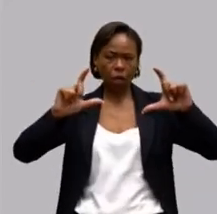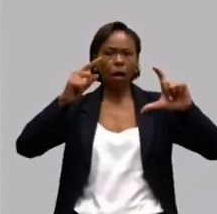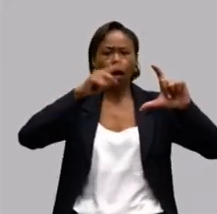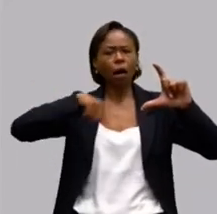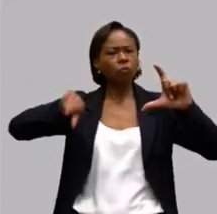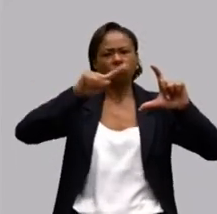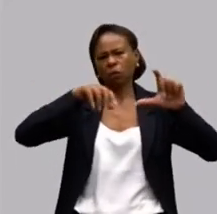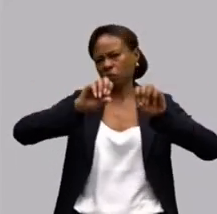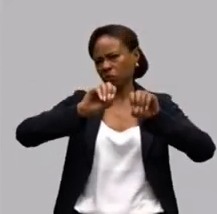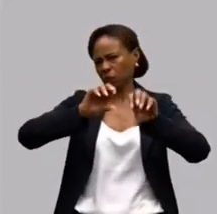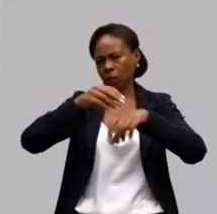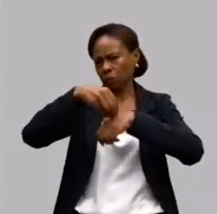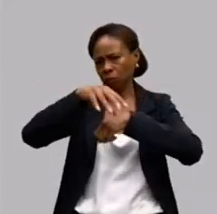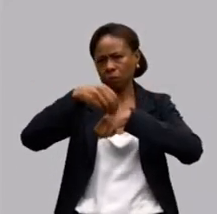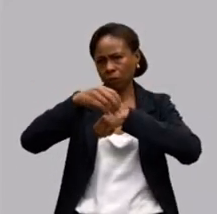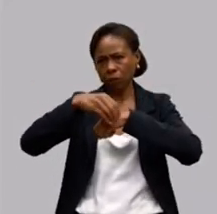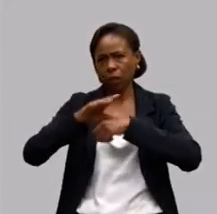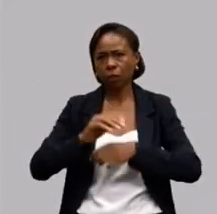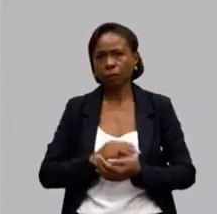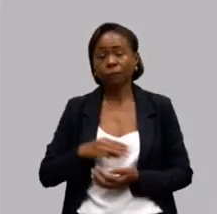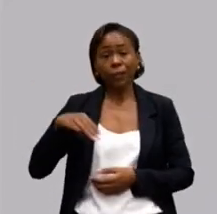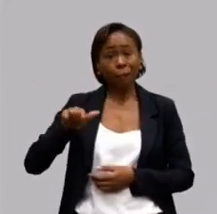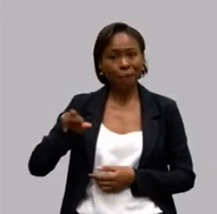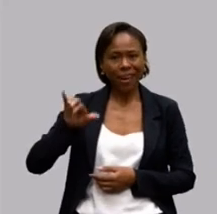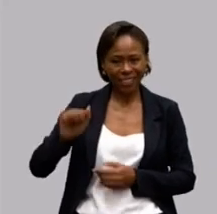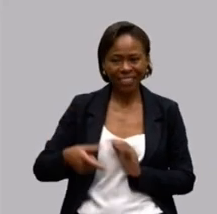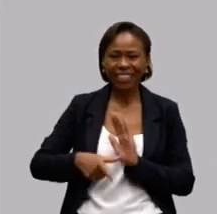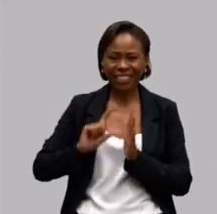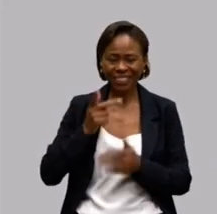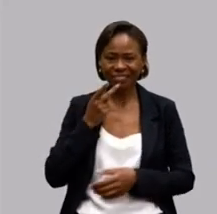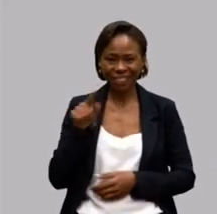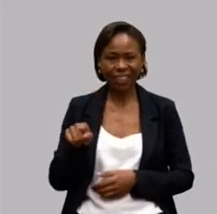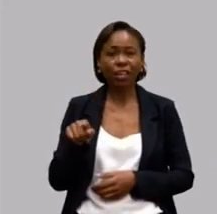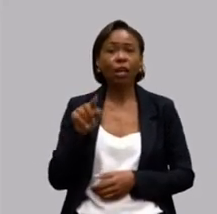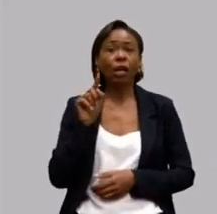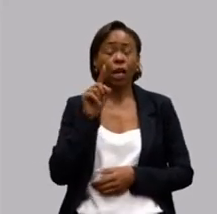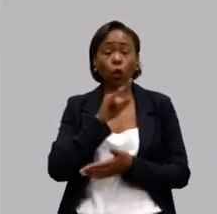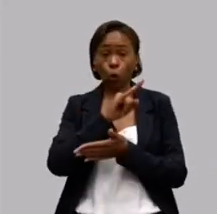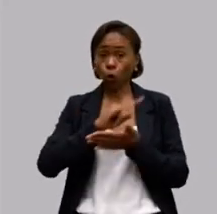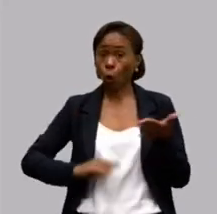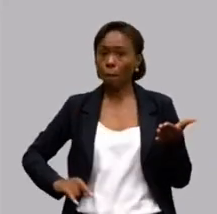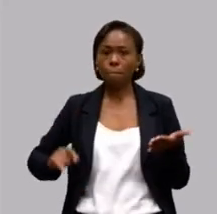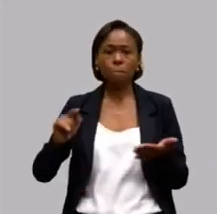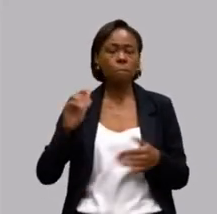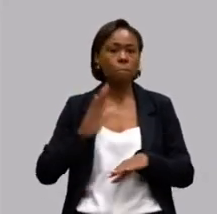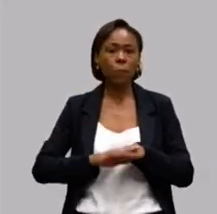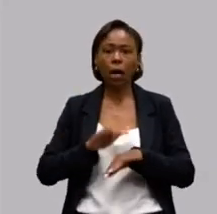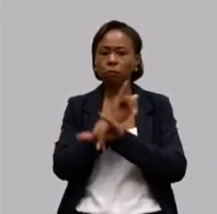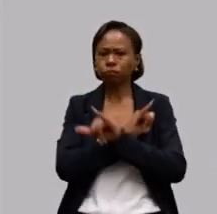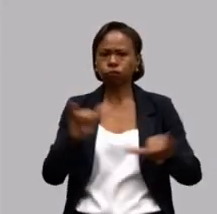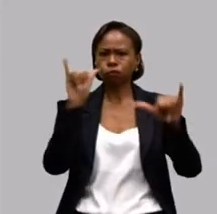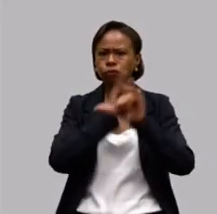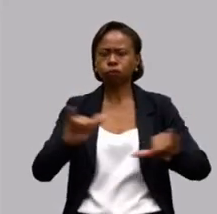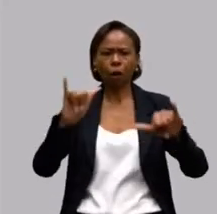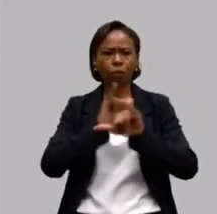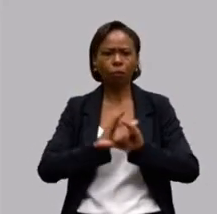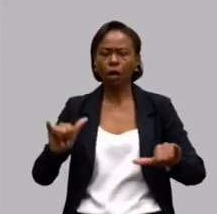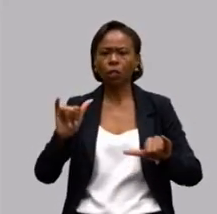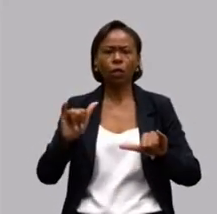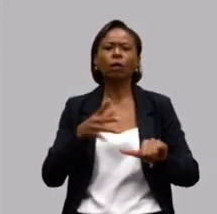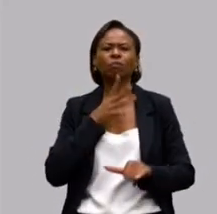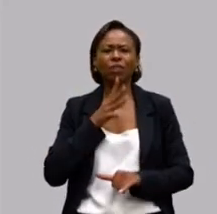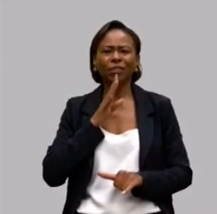Eu penso, Maria Lúcia Fatorelli, que foi o documento mais popular que nós criamos no Brasil. Não há nenhum ser humano que